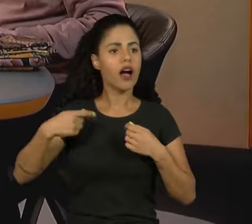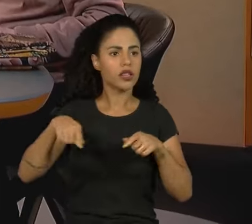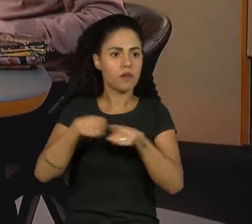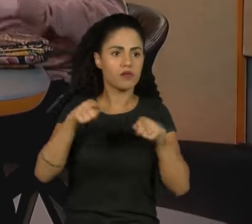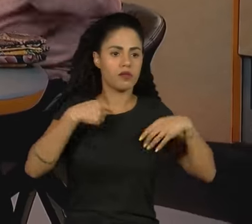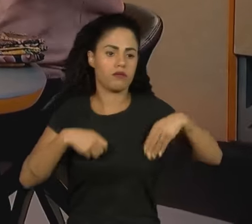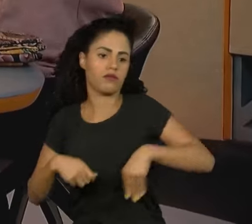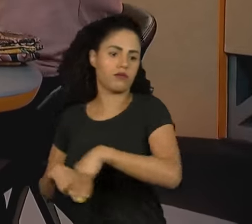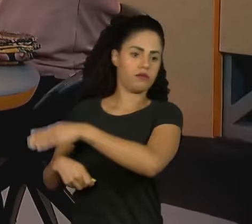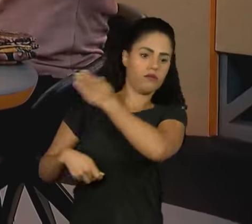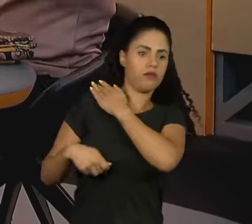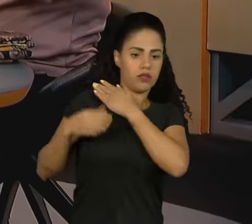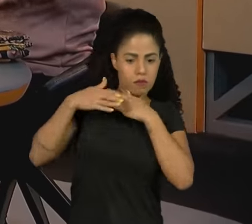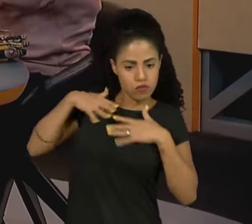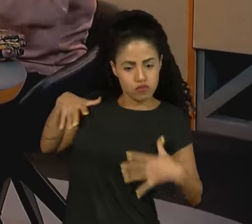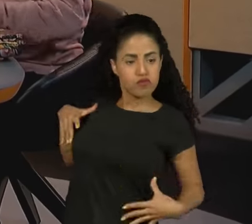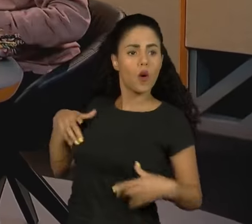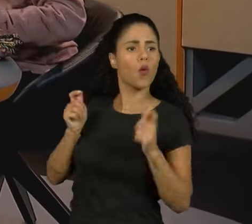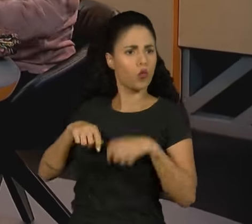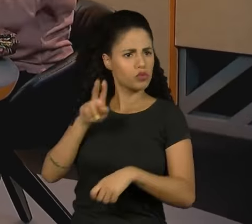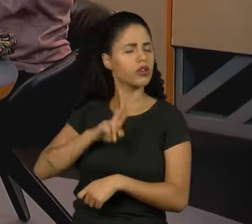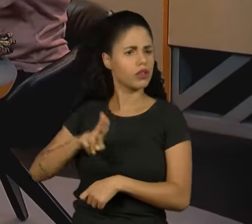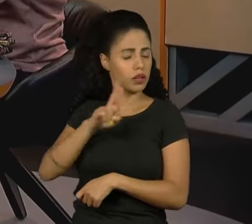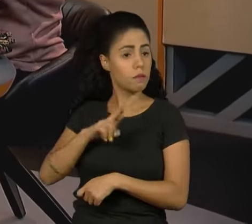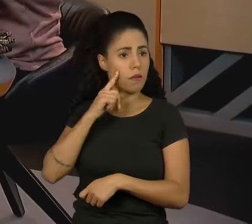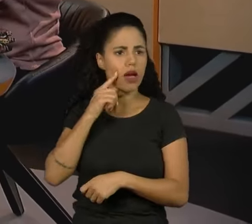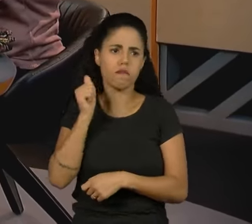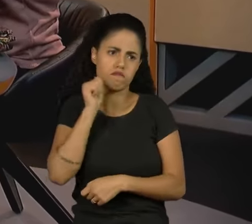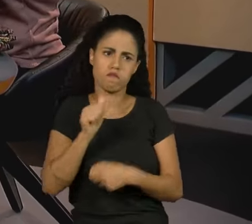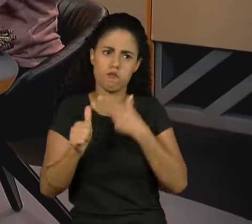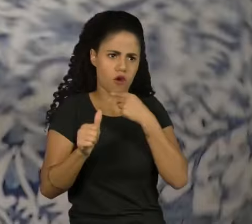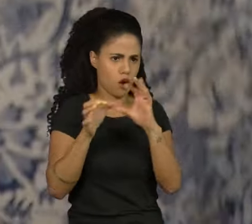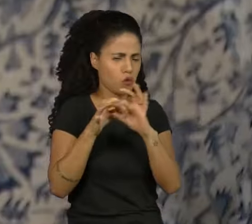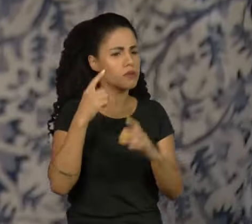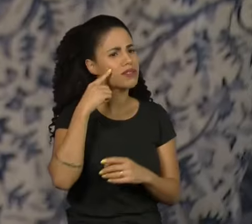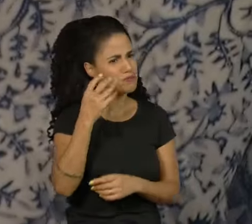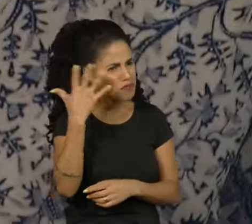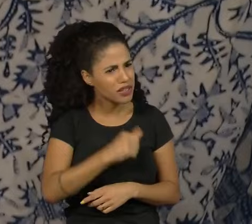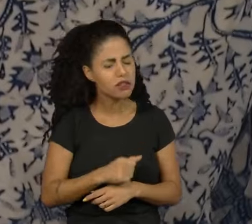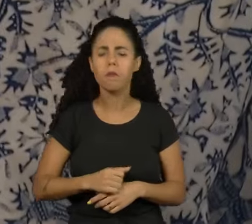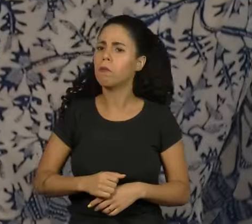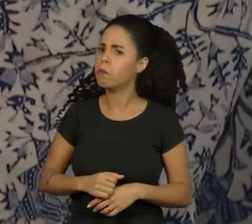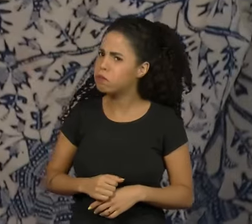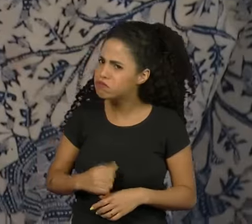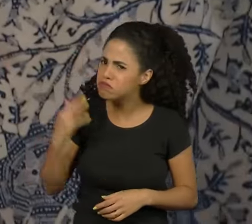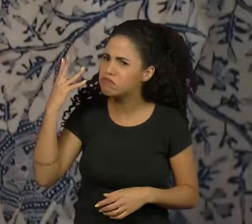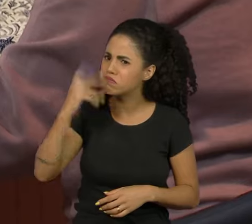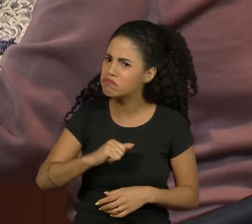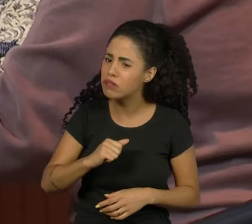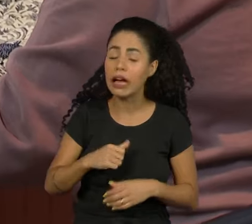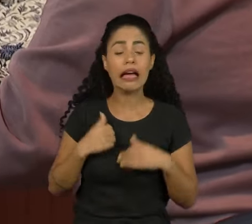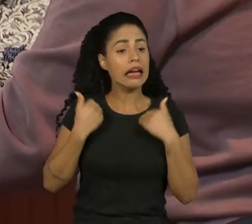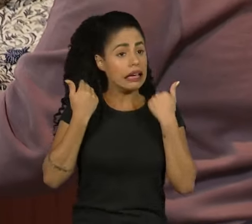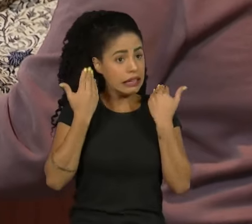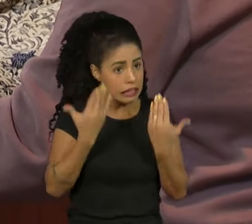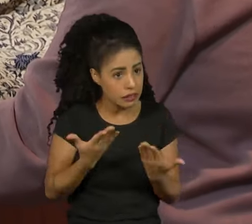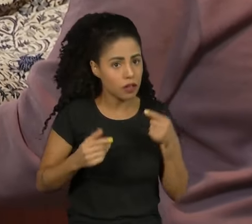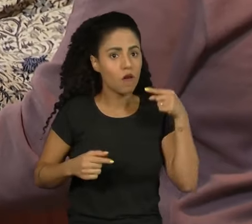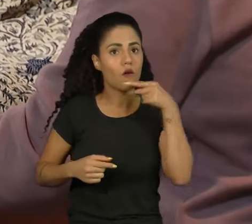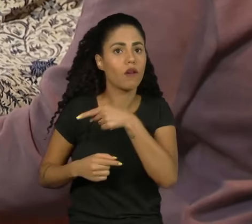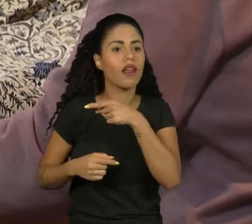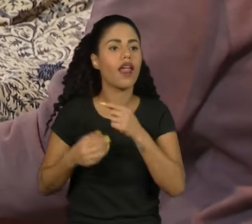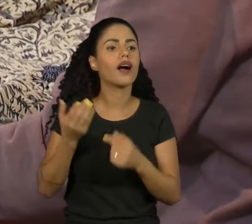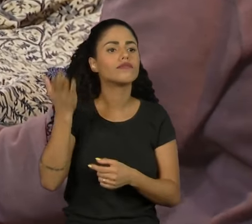um sarong, o homem também usa. Mas não é uma coisa de louco? Muito bonito. Então, ela,